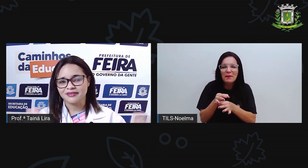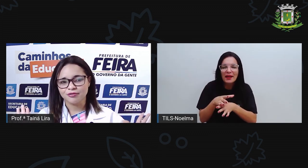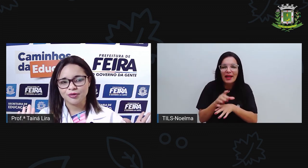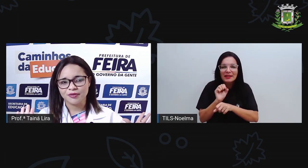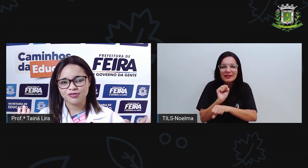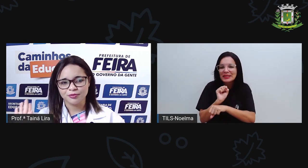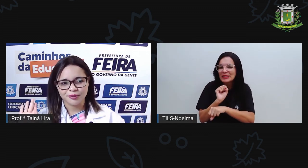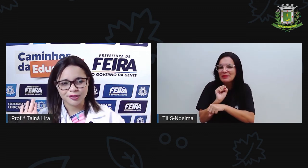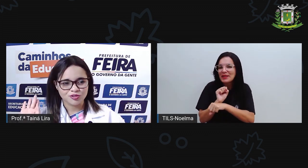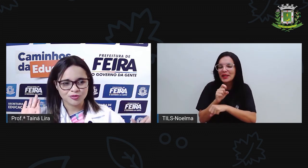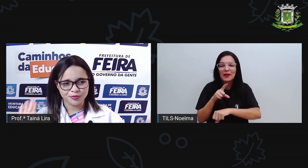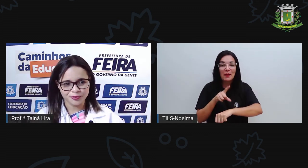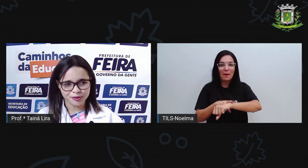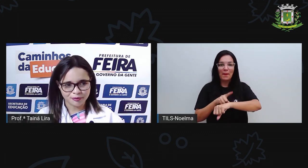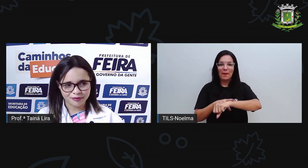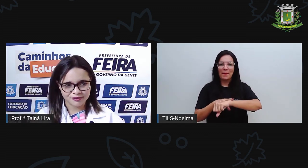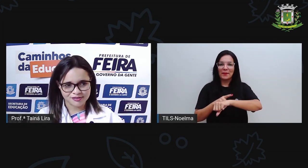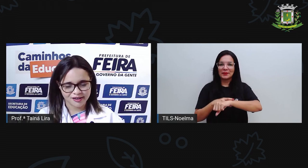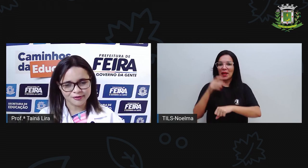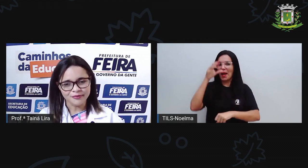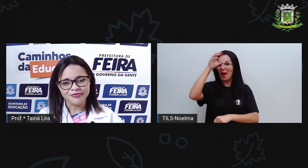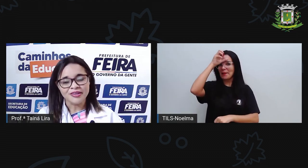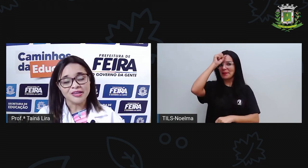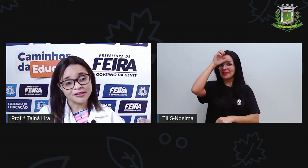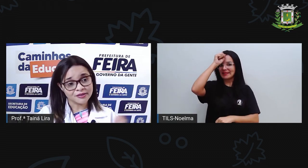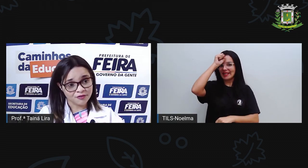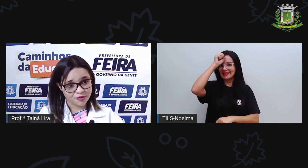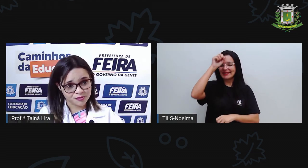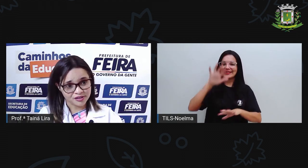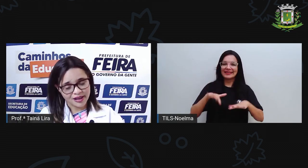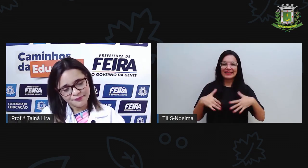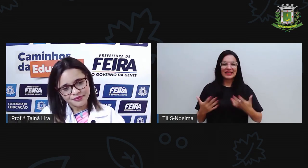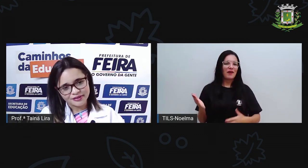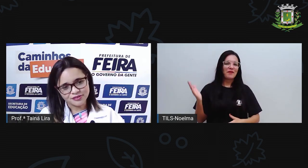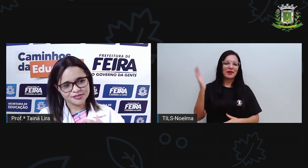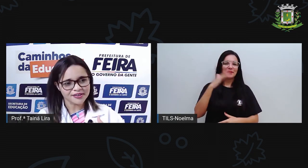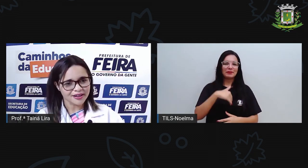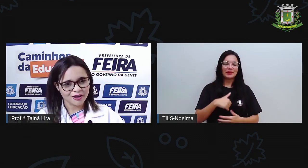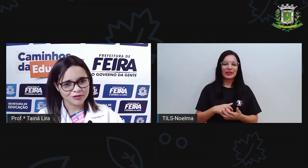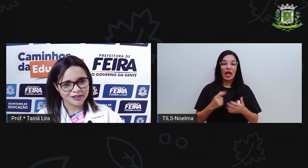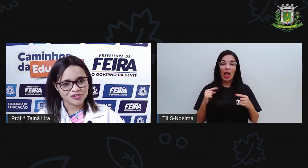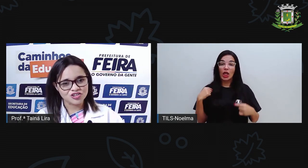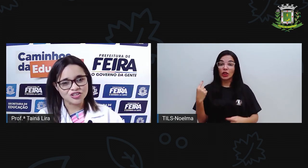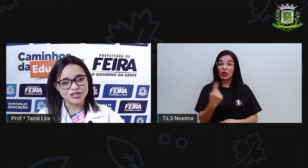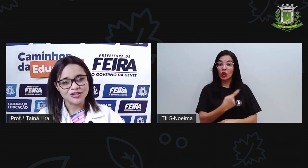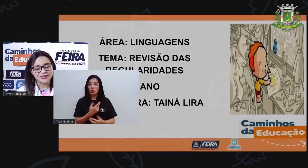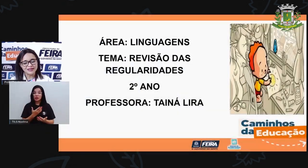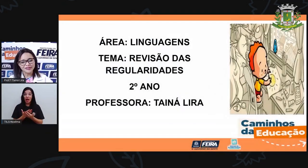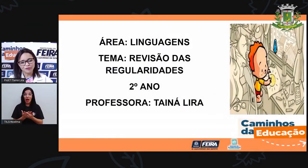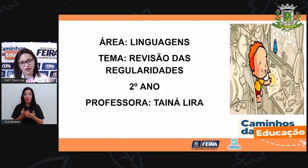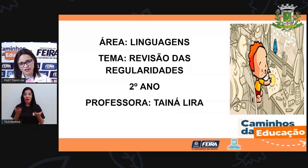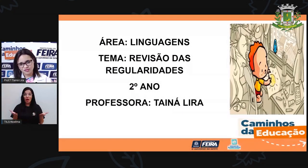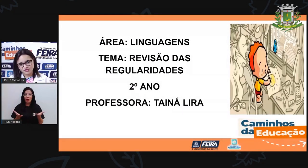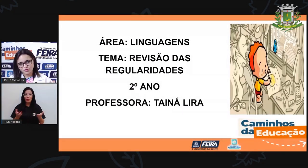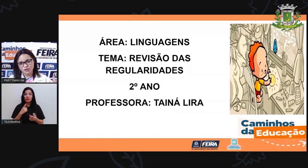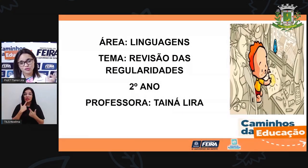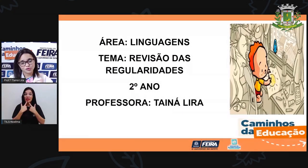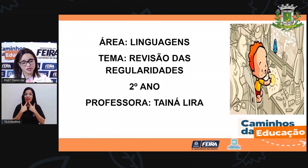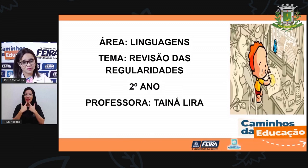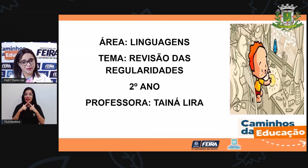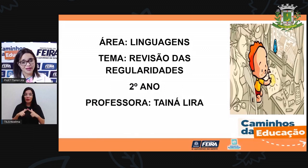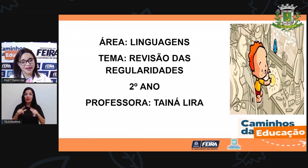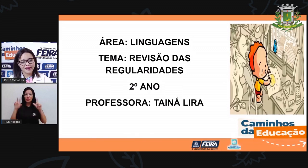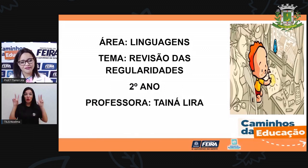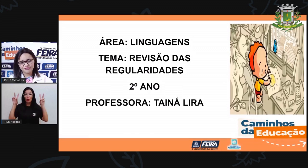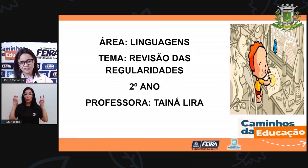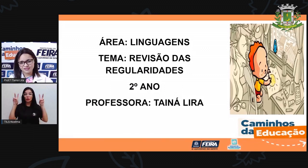esperando aí mais um momento de muito aprendizado. Então vamos lá, nossa aula de linguagens e o nosso